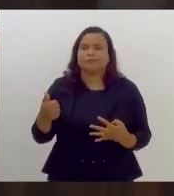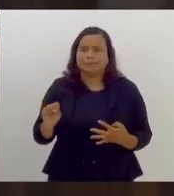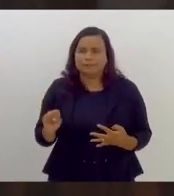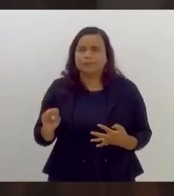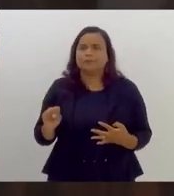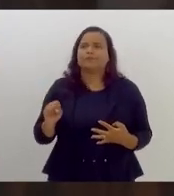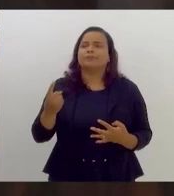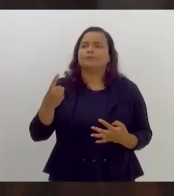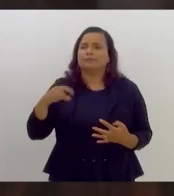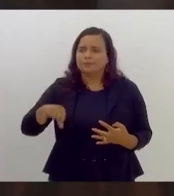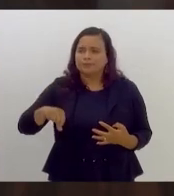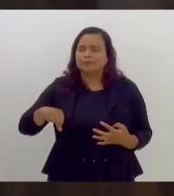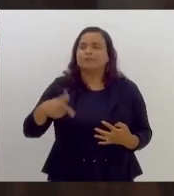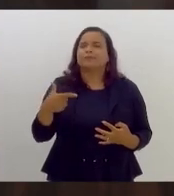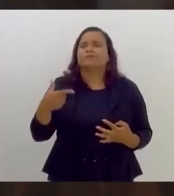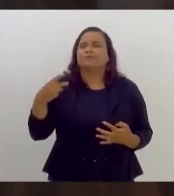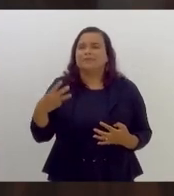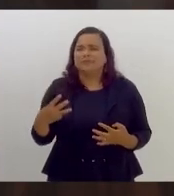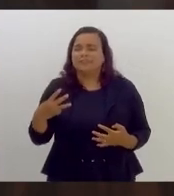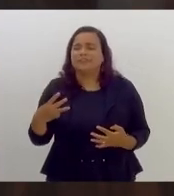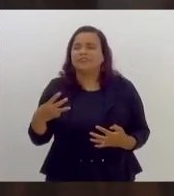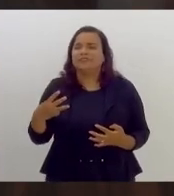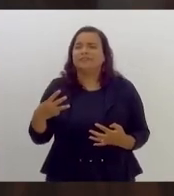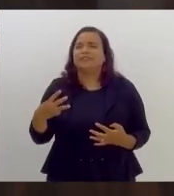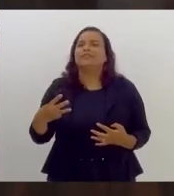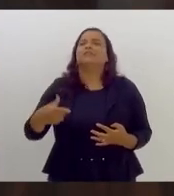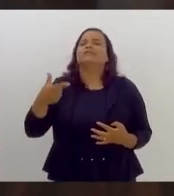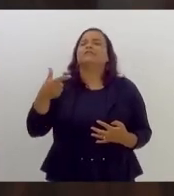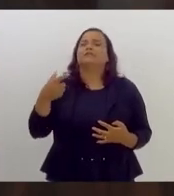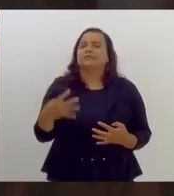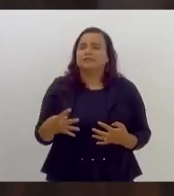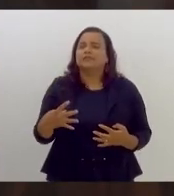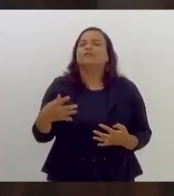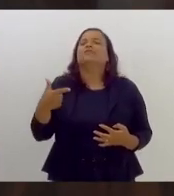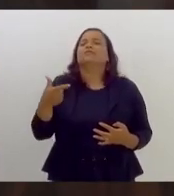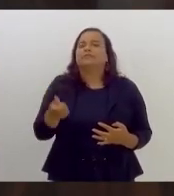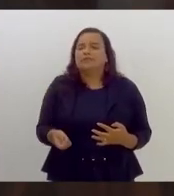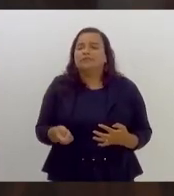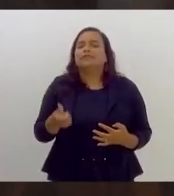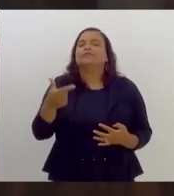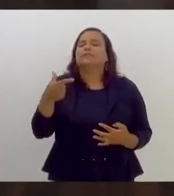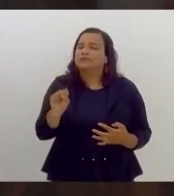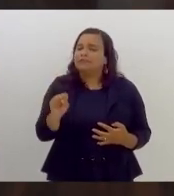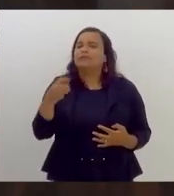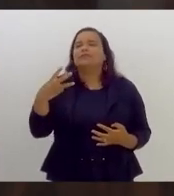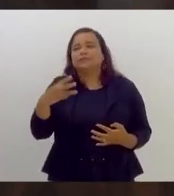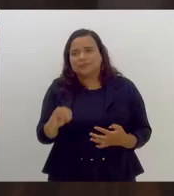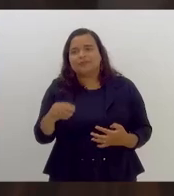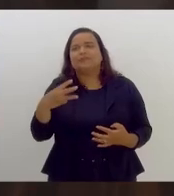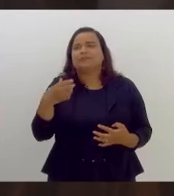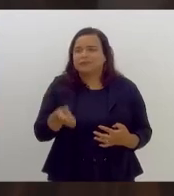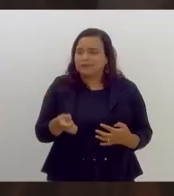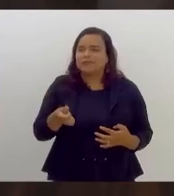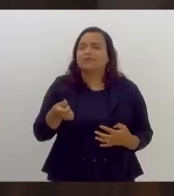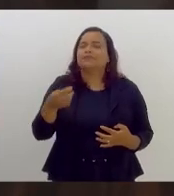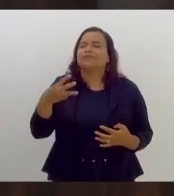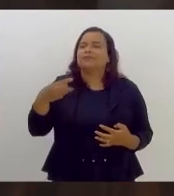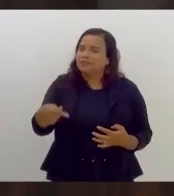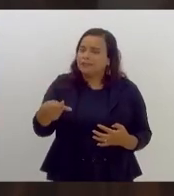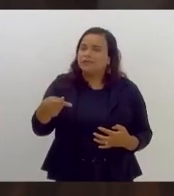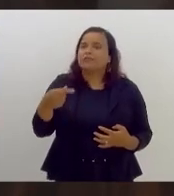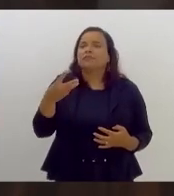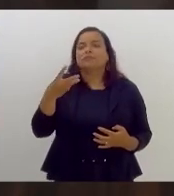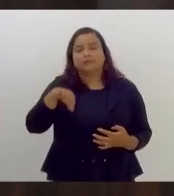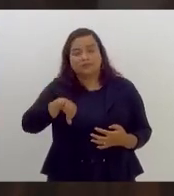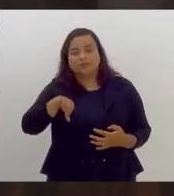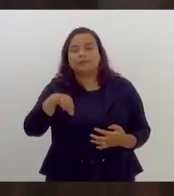19º, 23º, 24º, 26º, 28º, 30º, 36º, 37º,